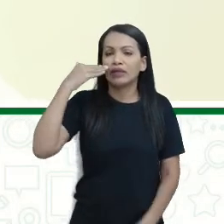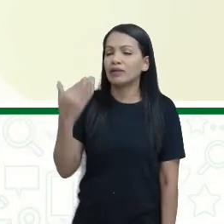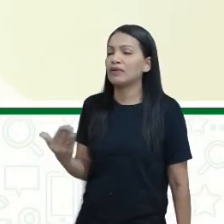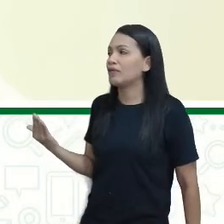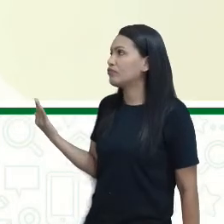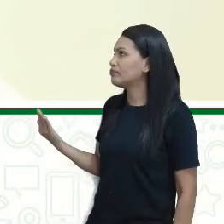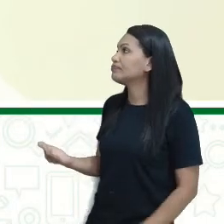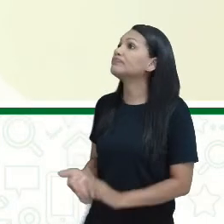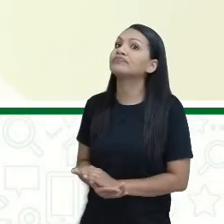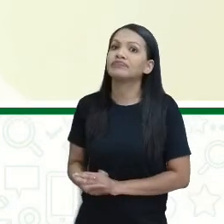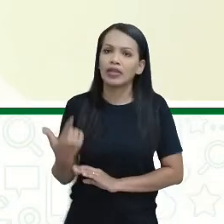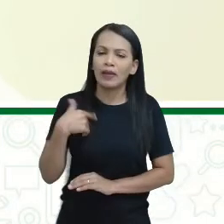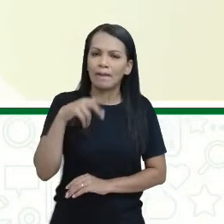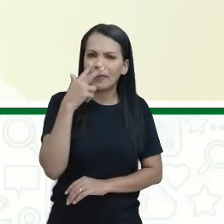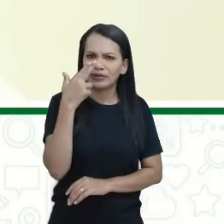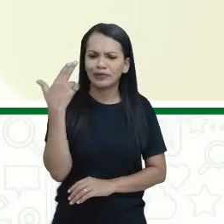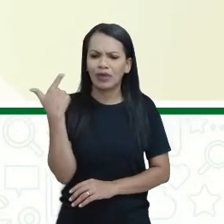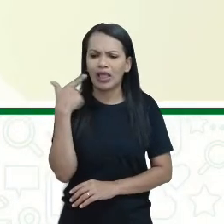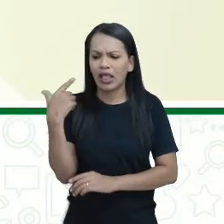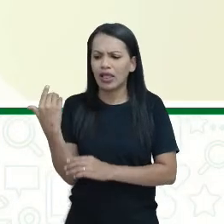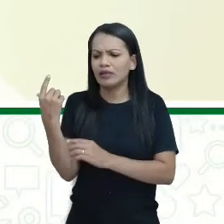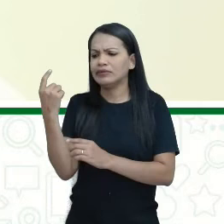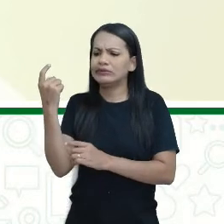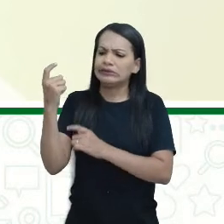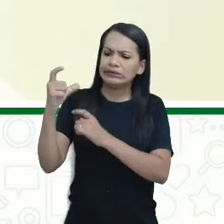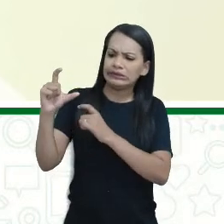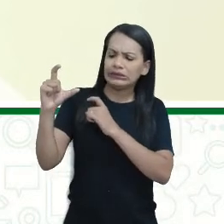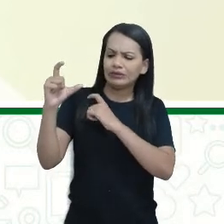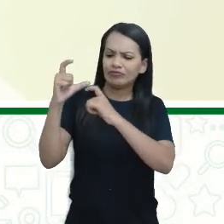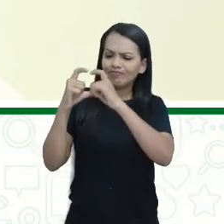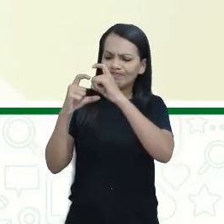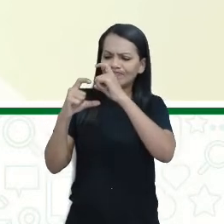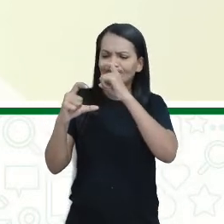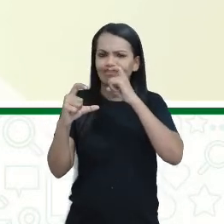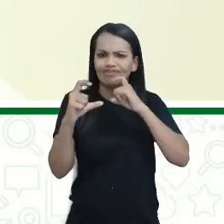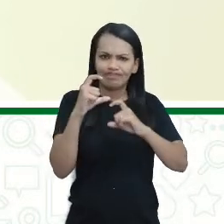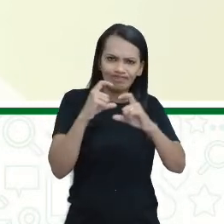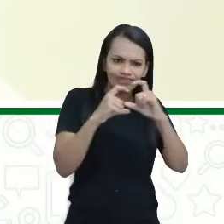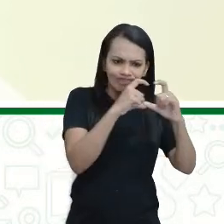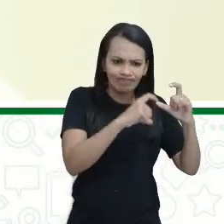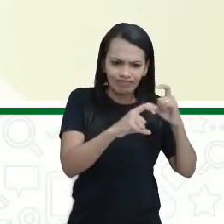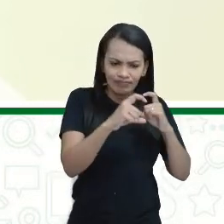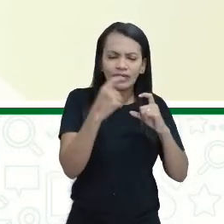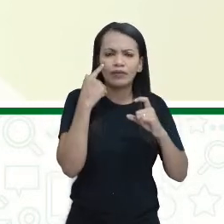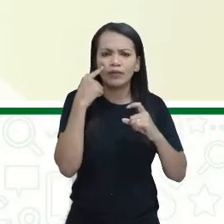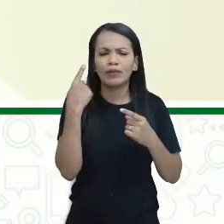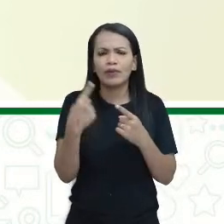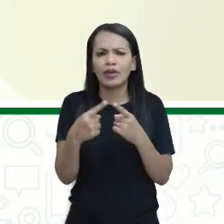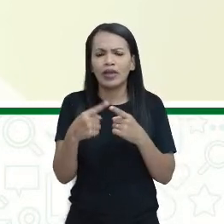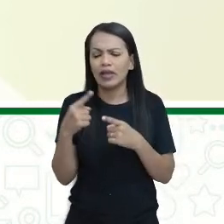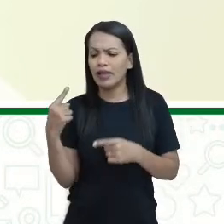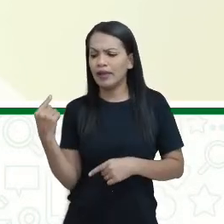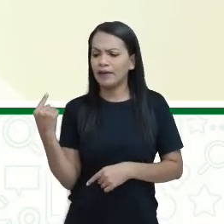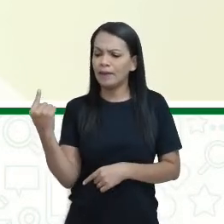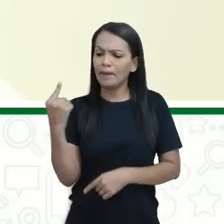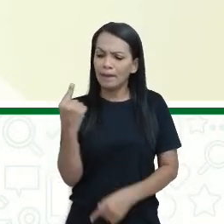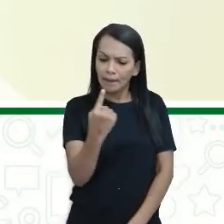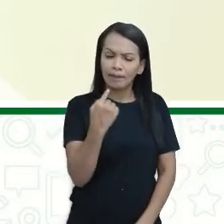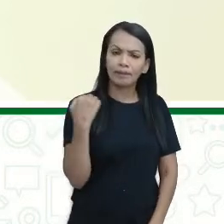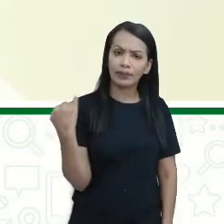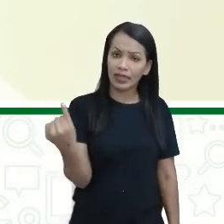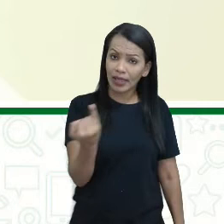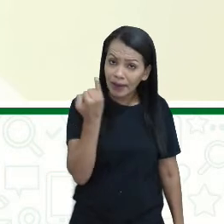se tudo tivesse encaixadinho, tá? Um encaixa no outro. Cada um traz uma peça que compõe essa